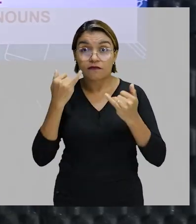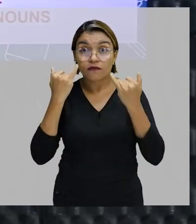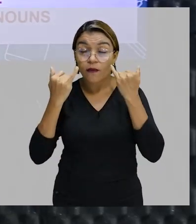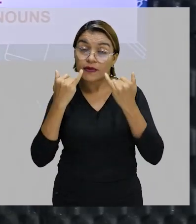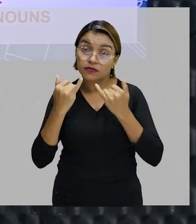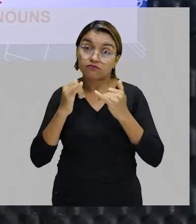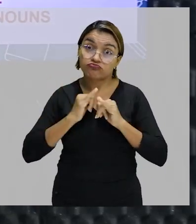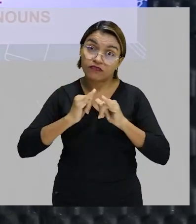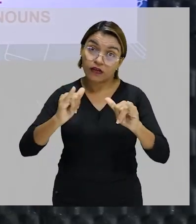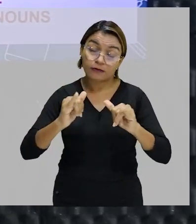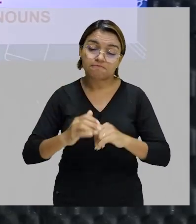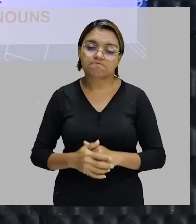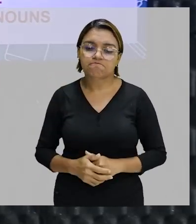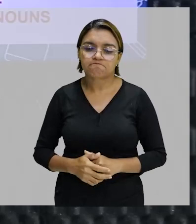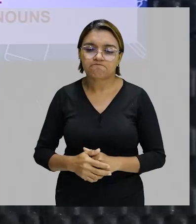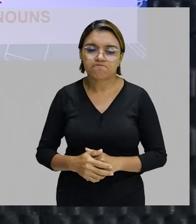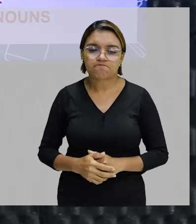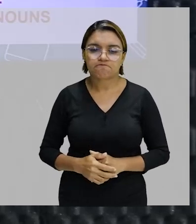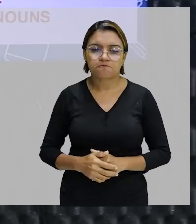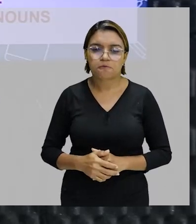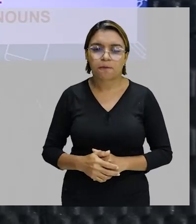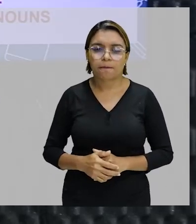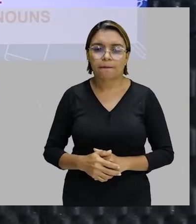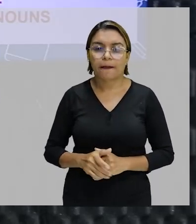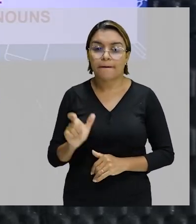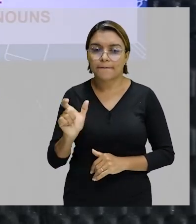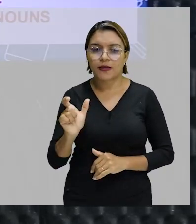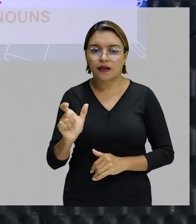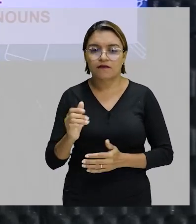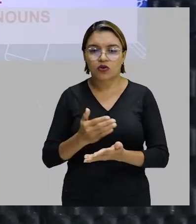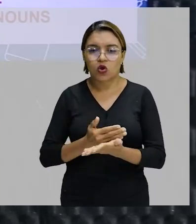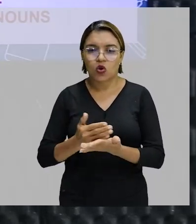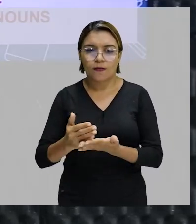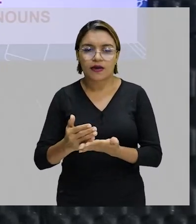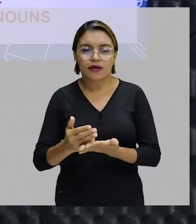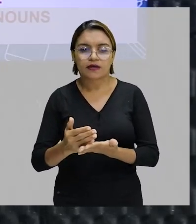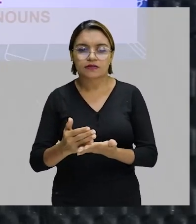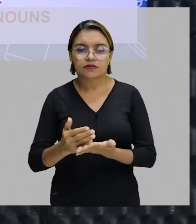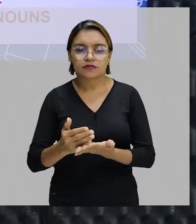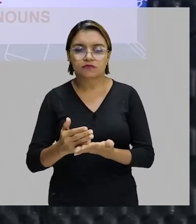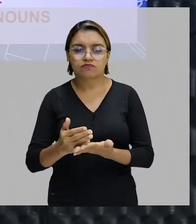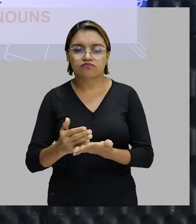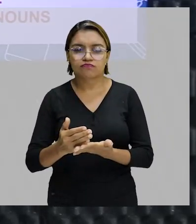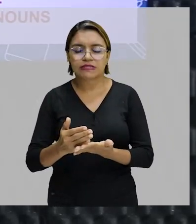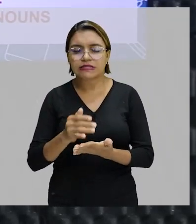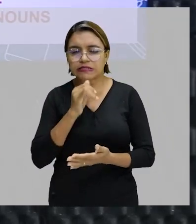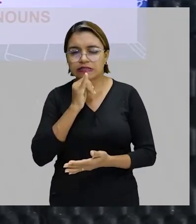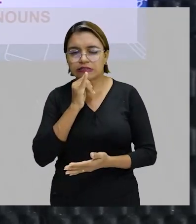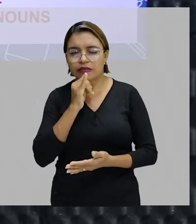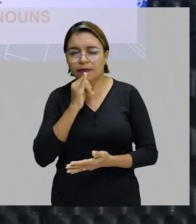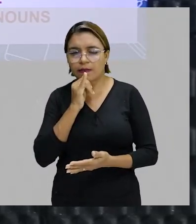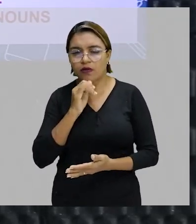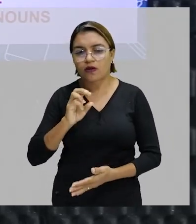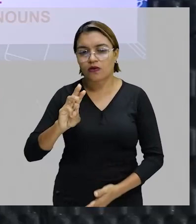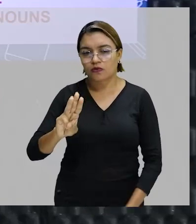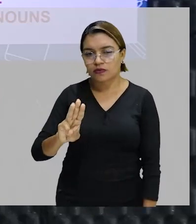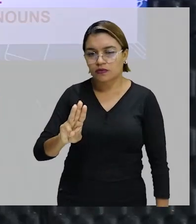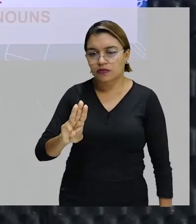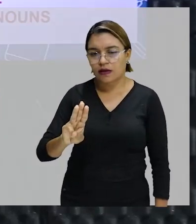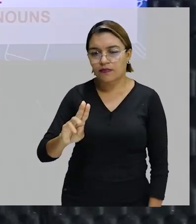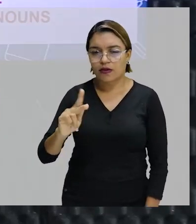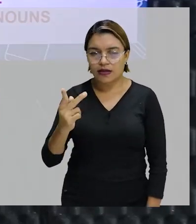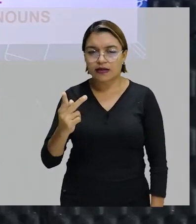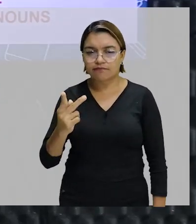Essas WH words, que são as palavras que começam com WH, elas são chamadas assim porque a maioria delas